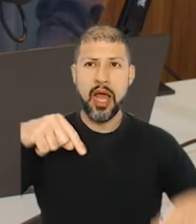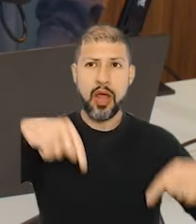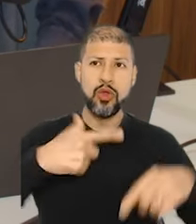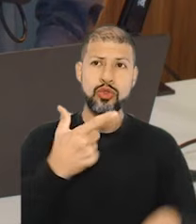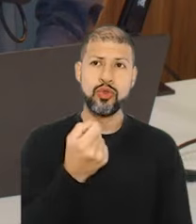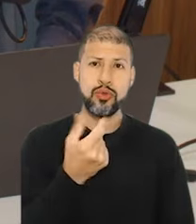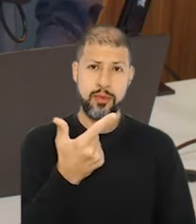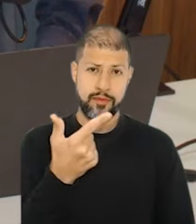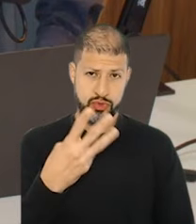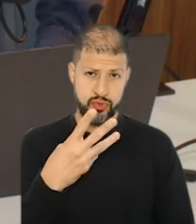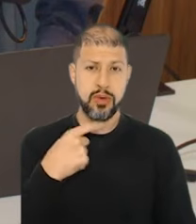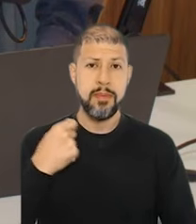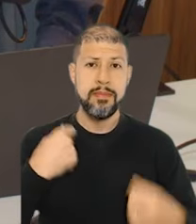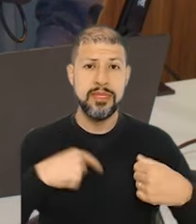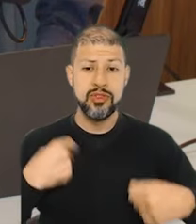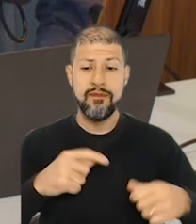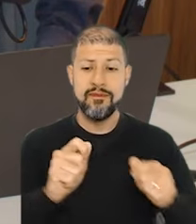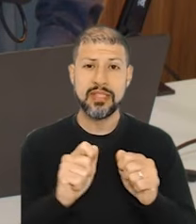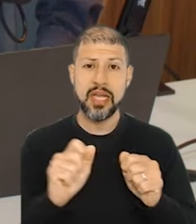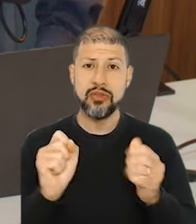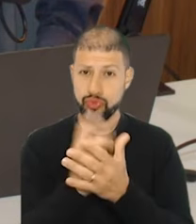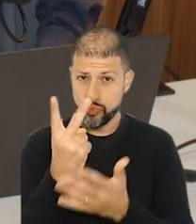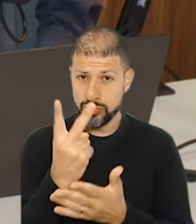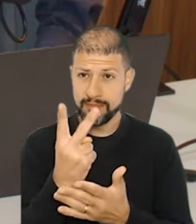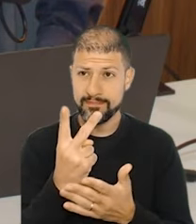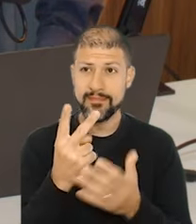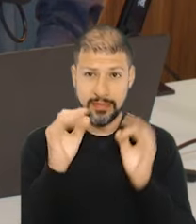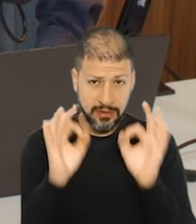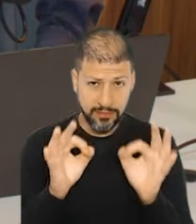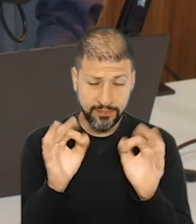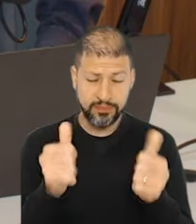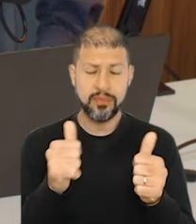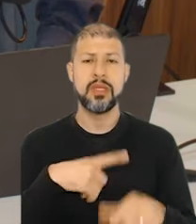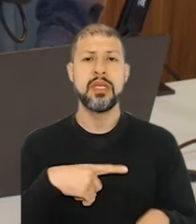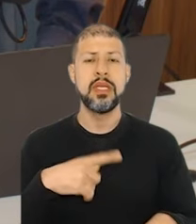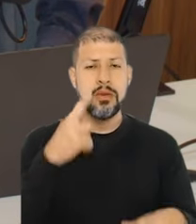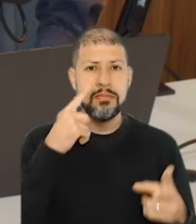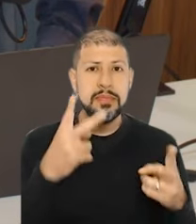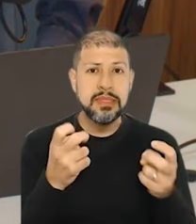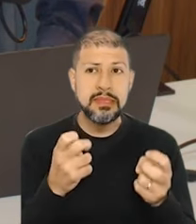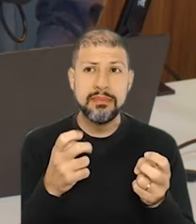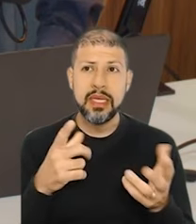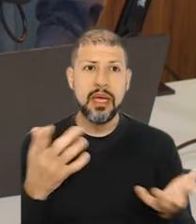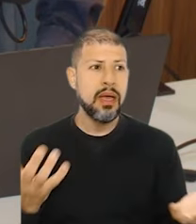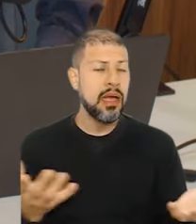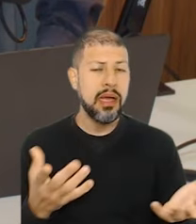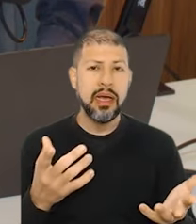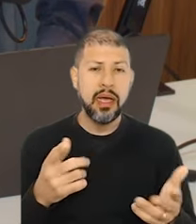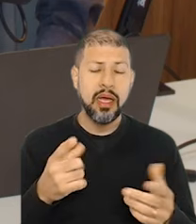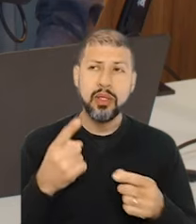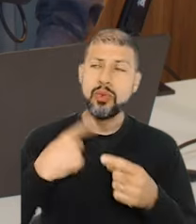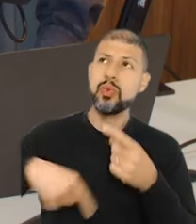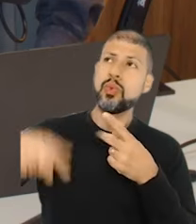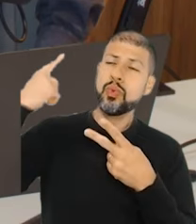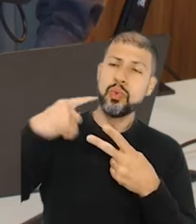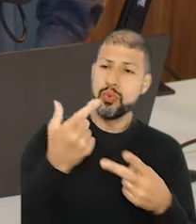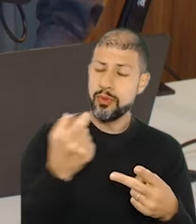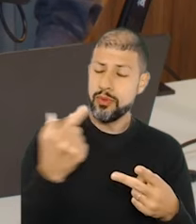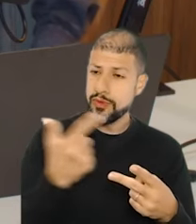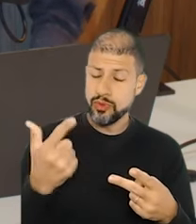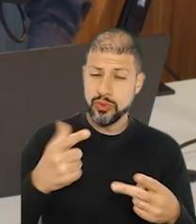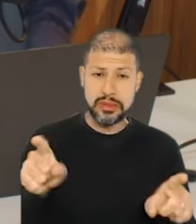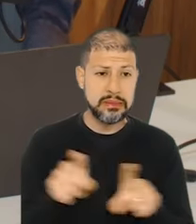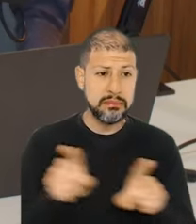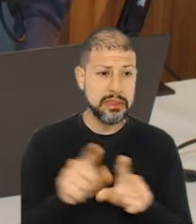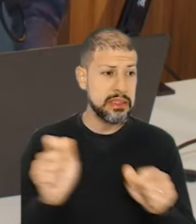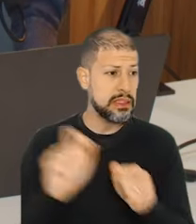fazer a de declaração de 2023 correto e aí vamos supor que eu percebi que eu não fiz do outro ano de 2022 aí eu